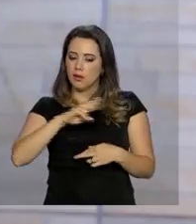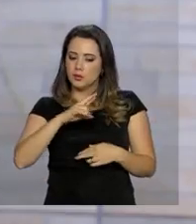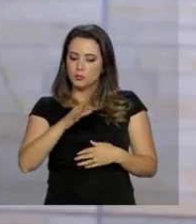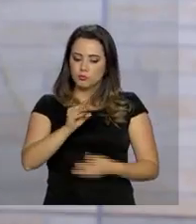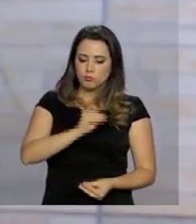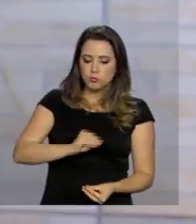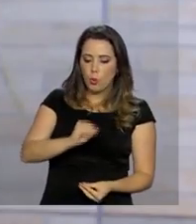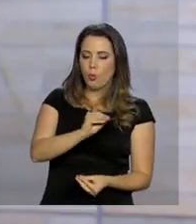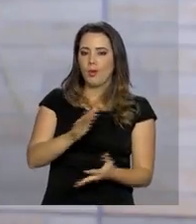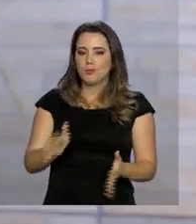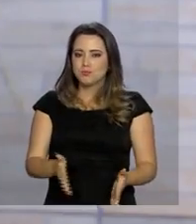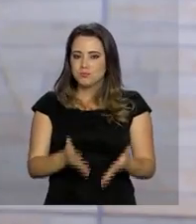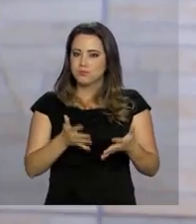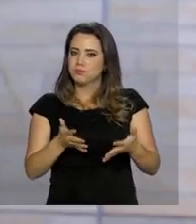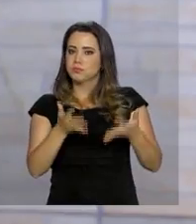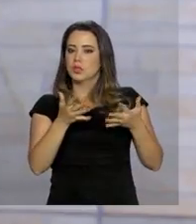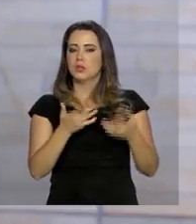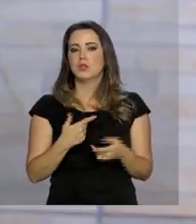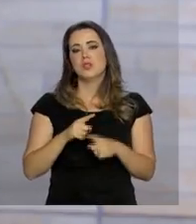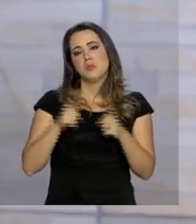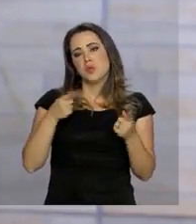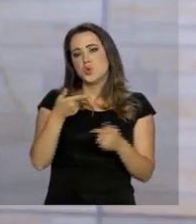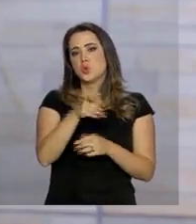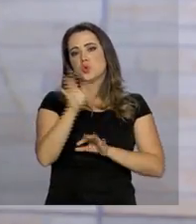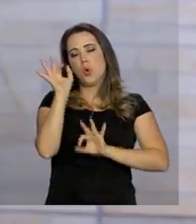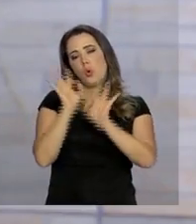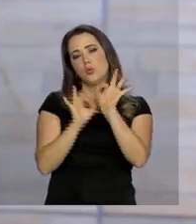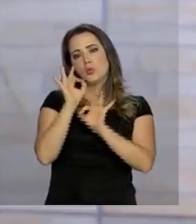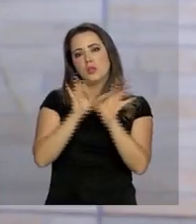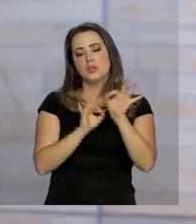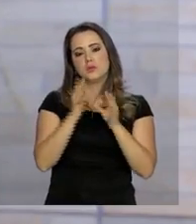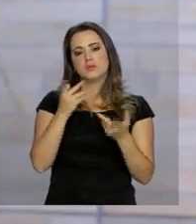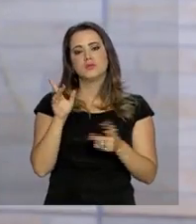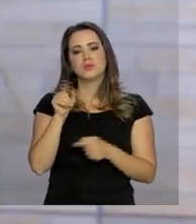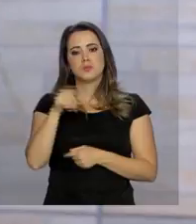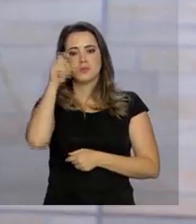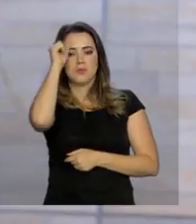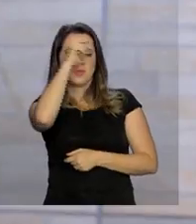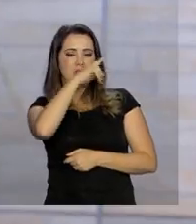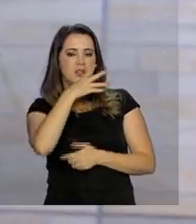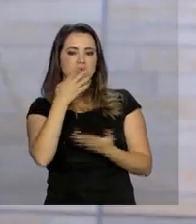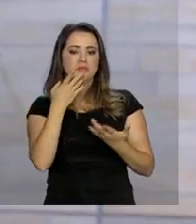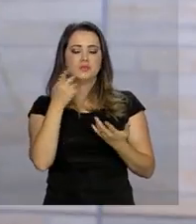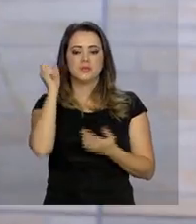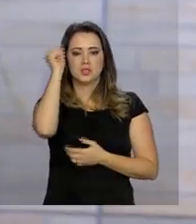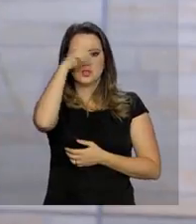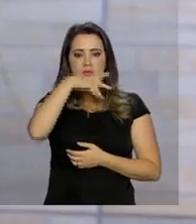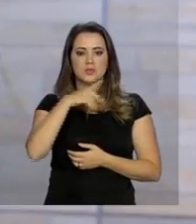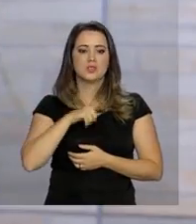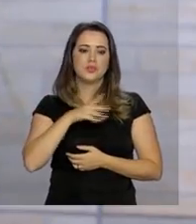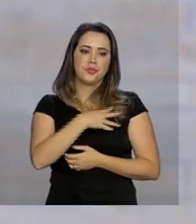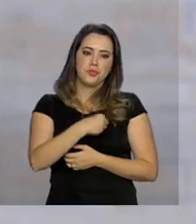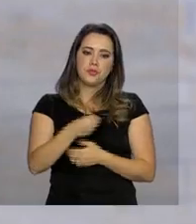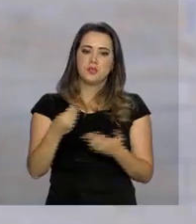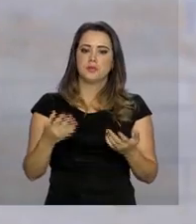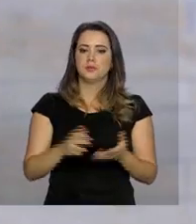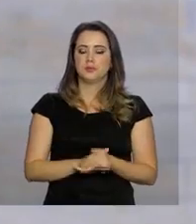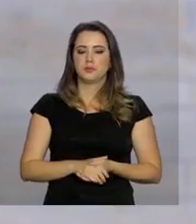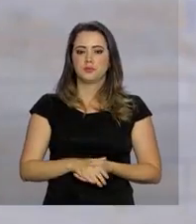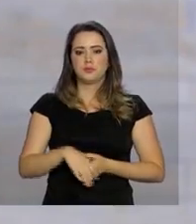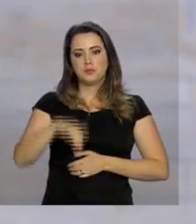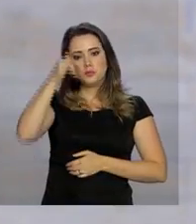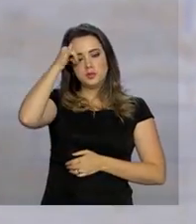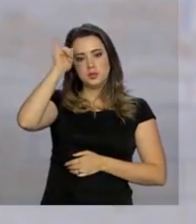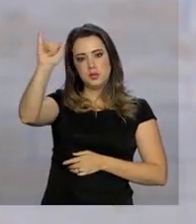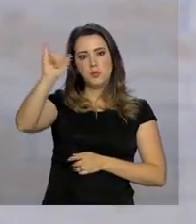Mas eu tenho outros planos que eu acho que me dificultaria, assim, dificultaria a minha vida, né, ter filhos. Para evitar